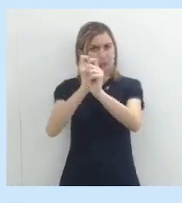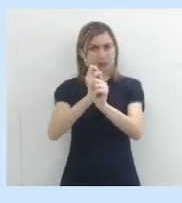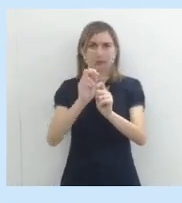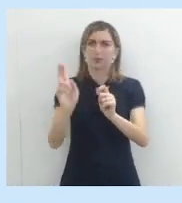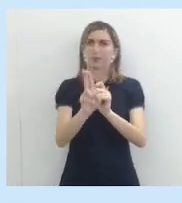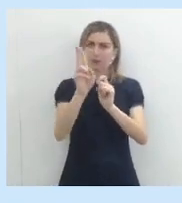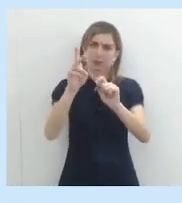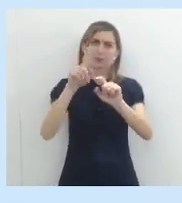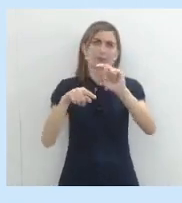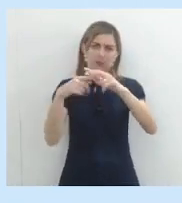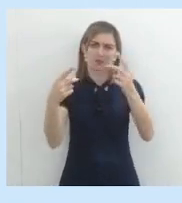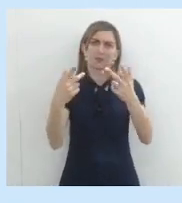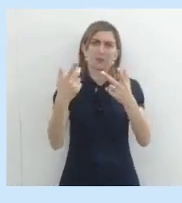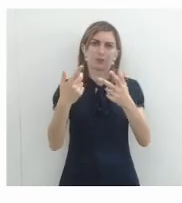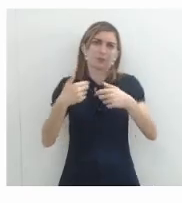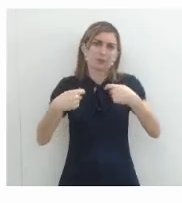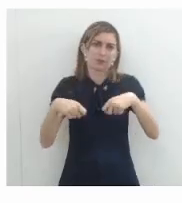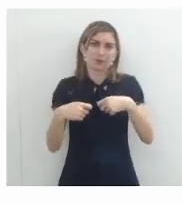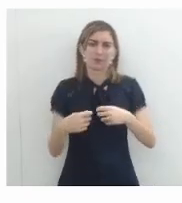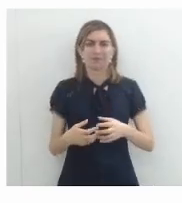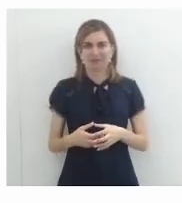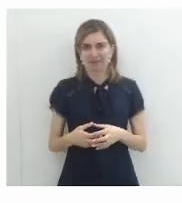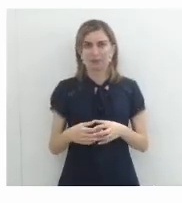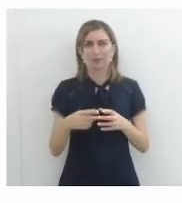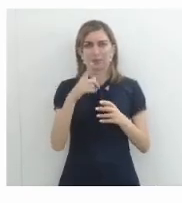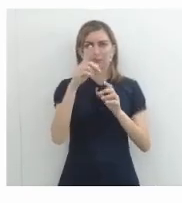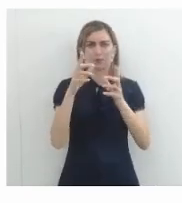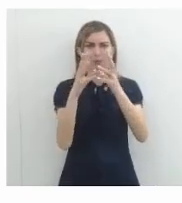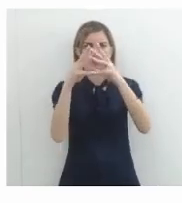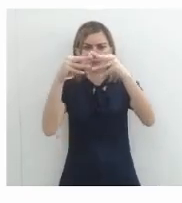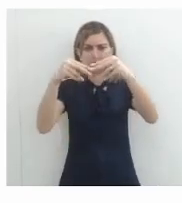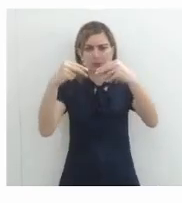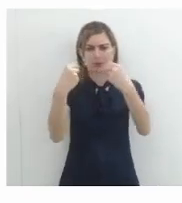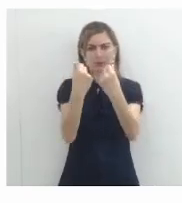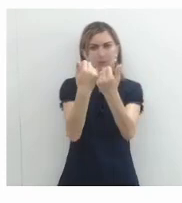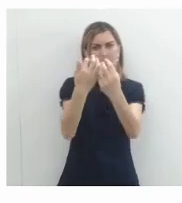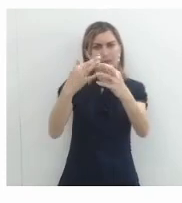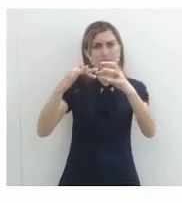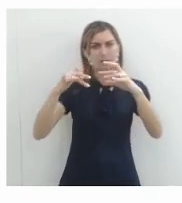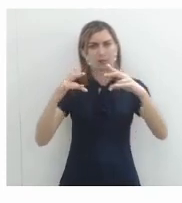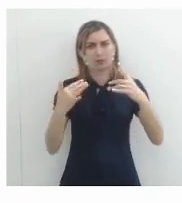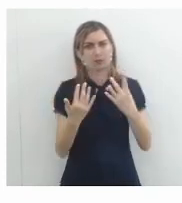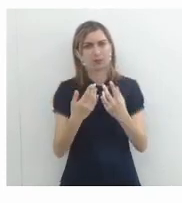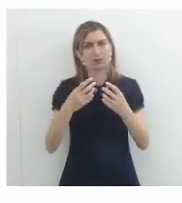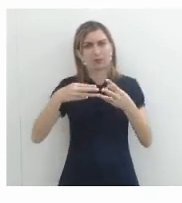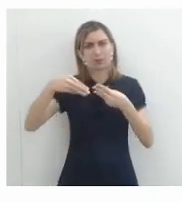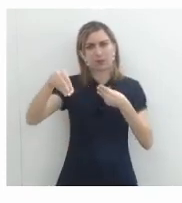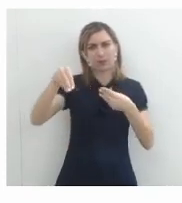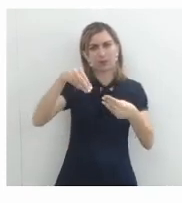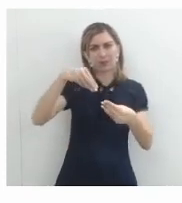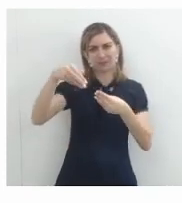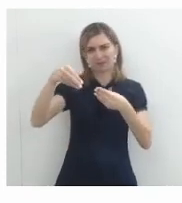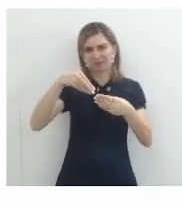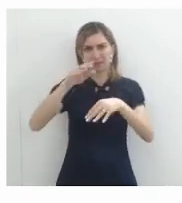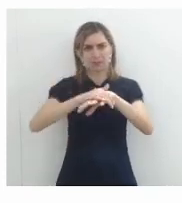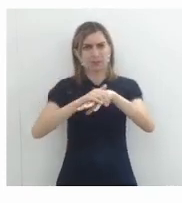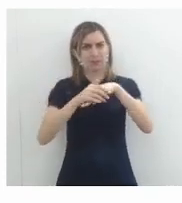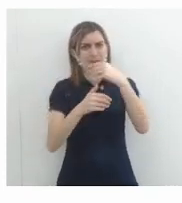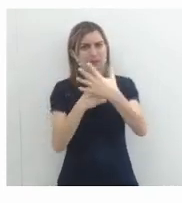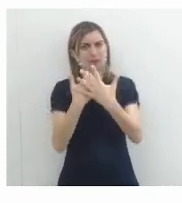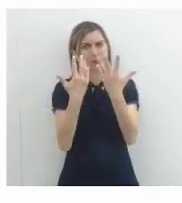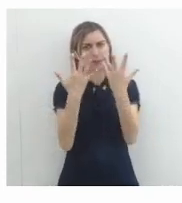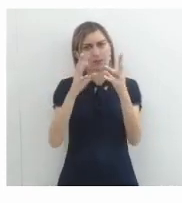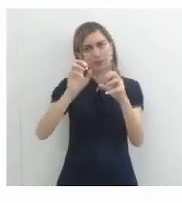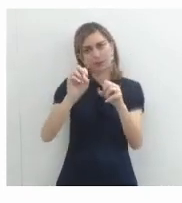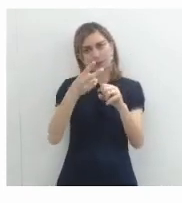usar, né, algumas ferramentas. A modelagem, ela é feita com material mole, com as mãos ou com